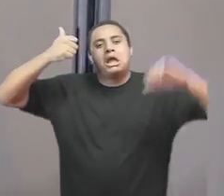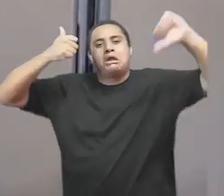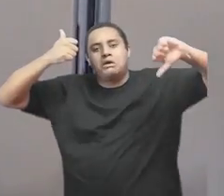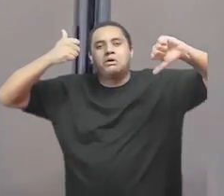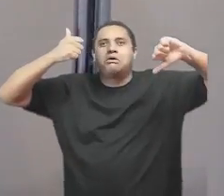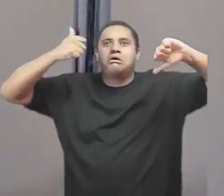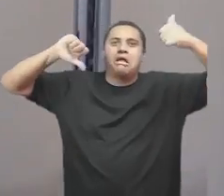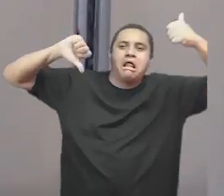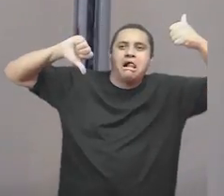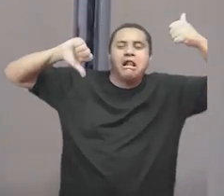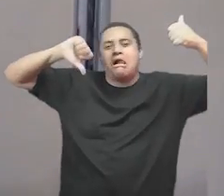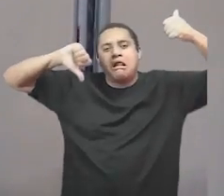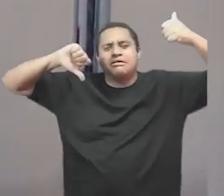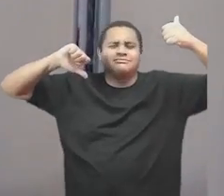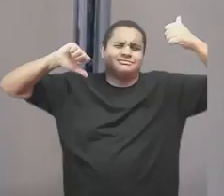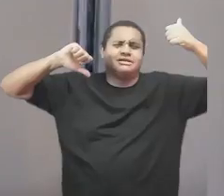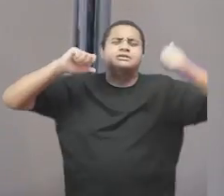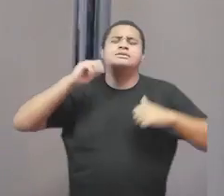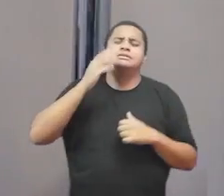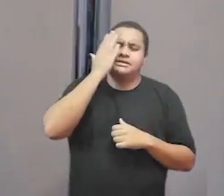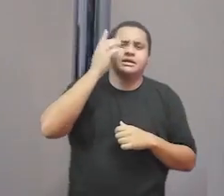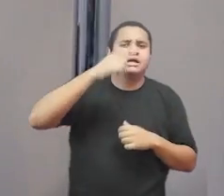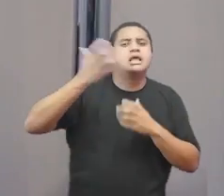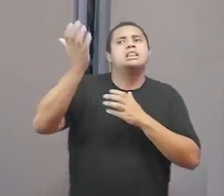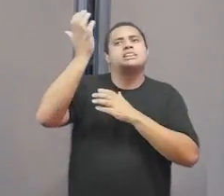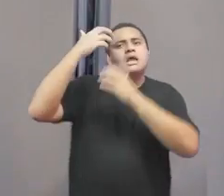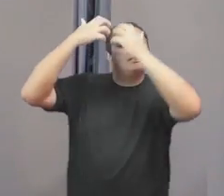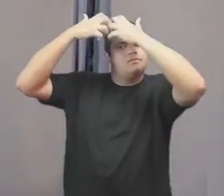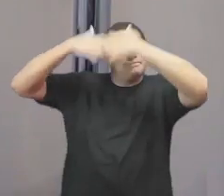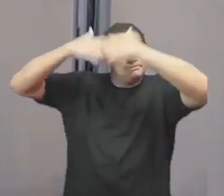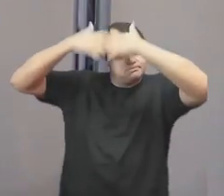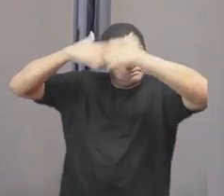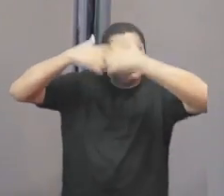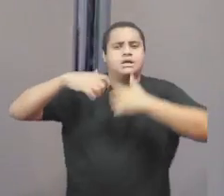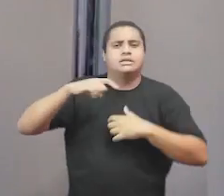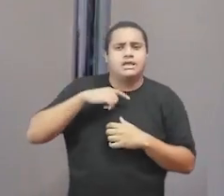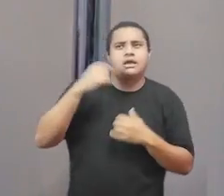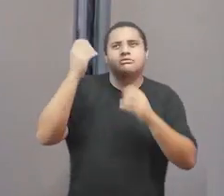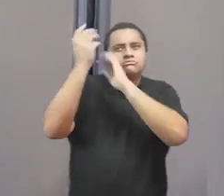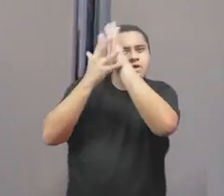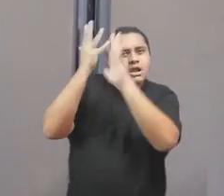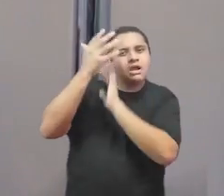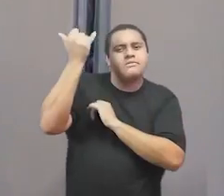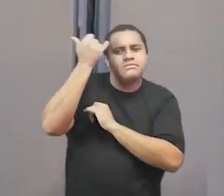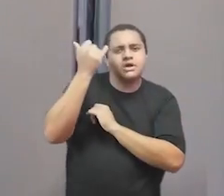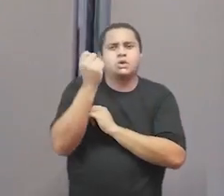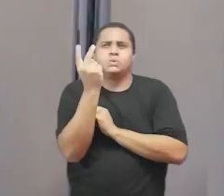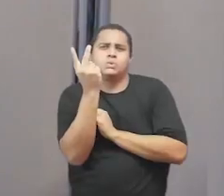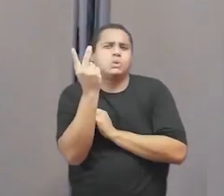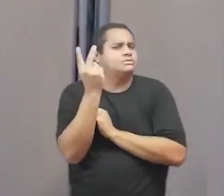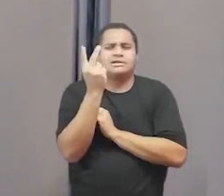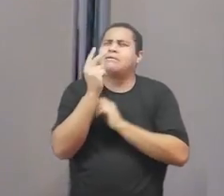mal, anjo e diabo. É verdade que nós temos vozes que falam com a gente, nossos diálogos internos, mas não são só duas,